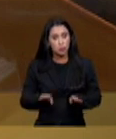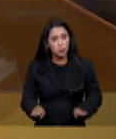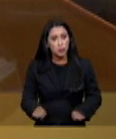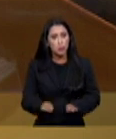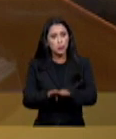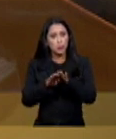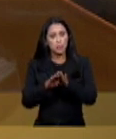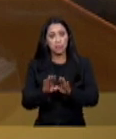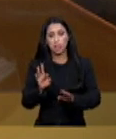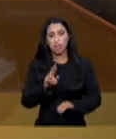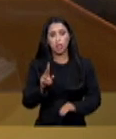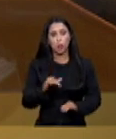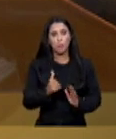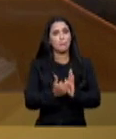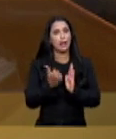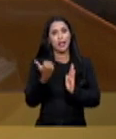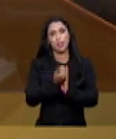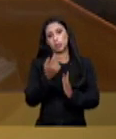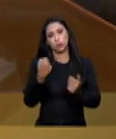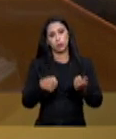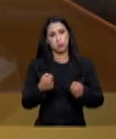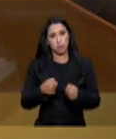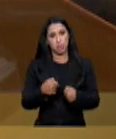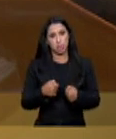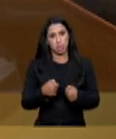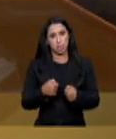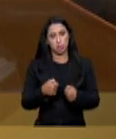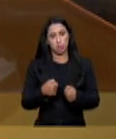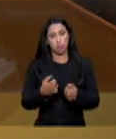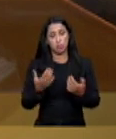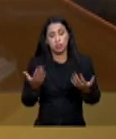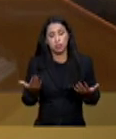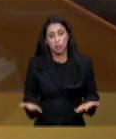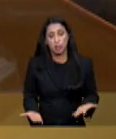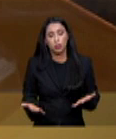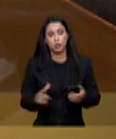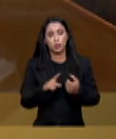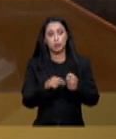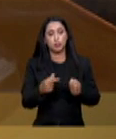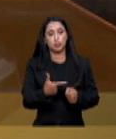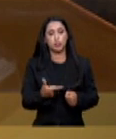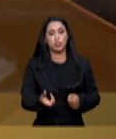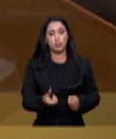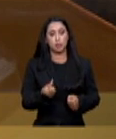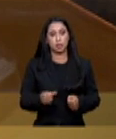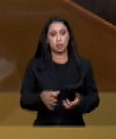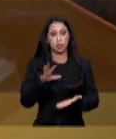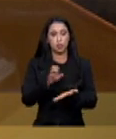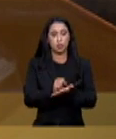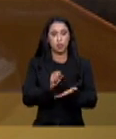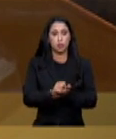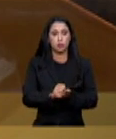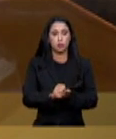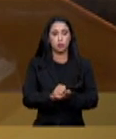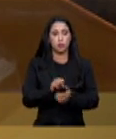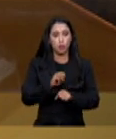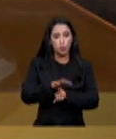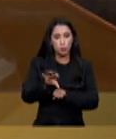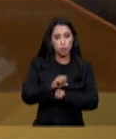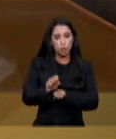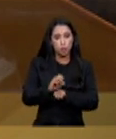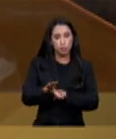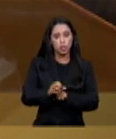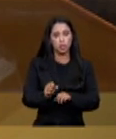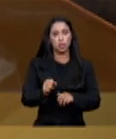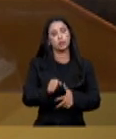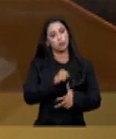e não excessivos em relação às finalidades do tratamento de dados. E aí, quando se trata no artigo 26 dos dados compartilhados com o poder público, ele se remete